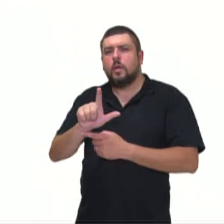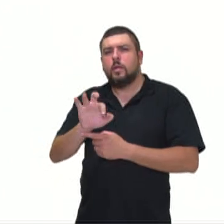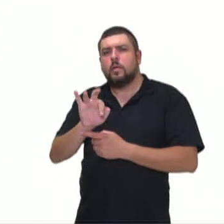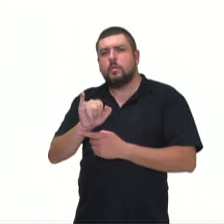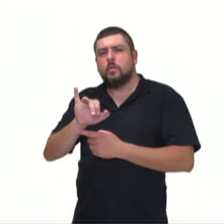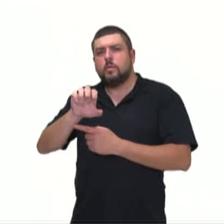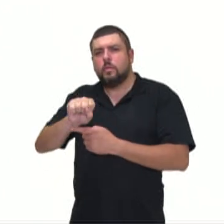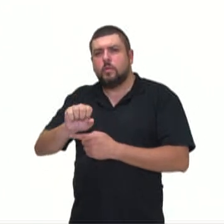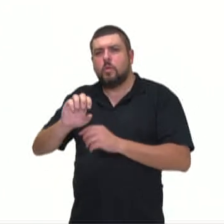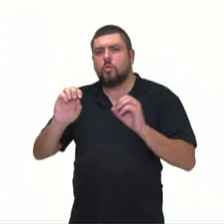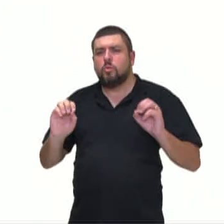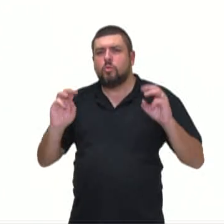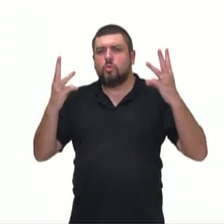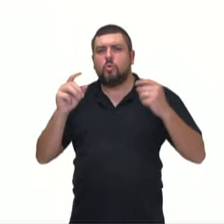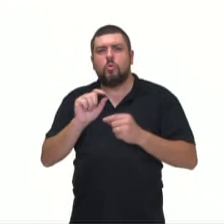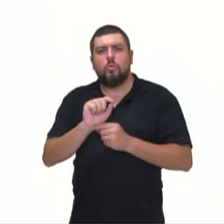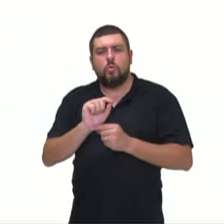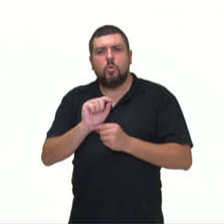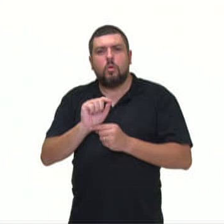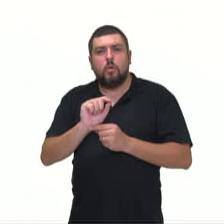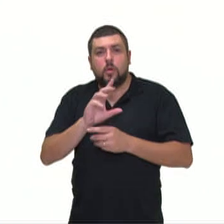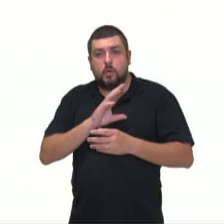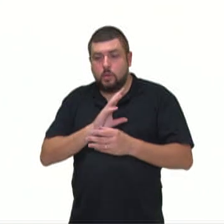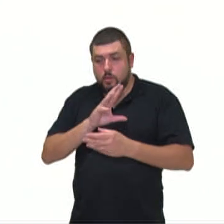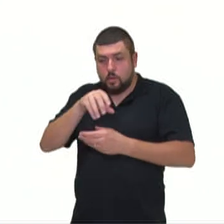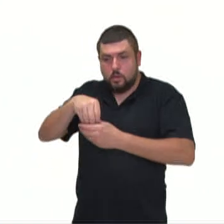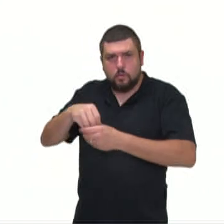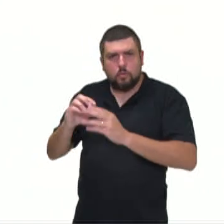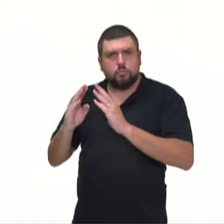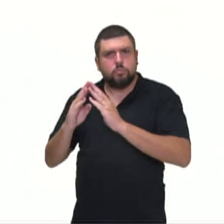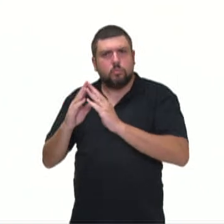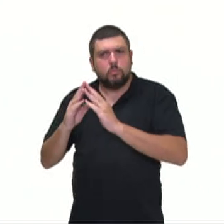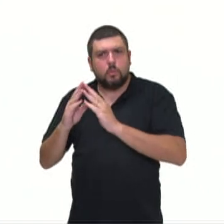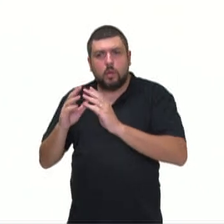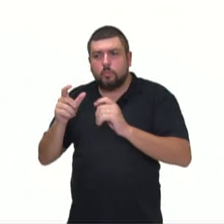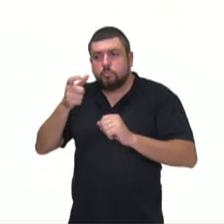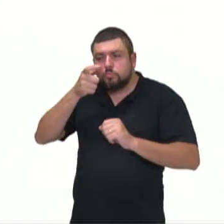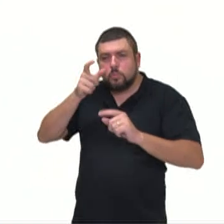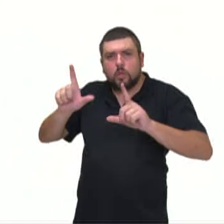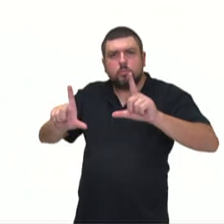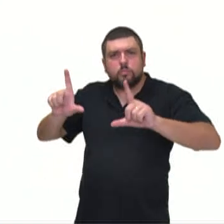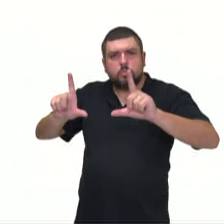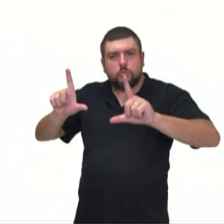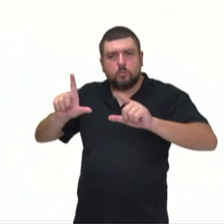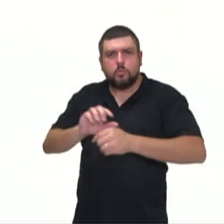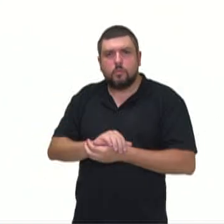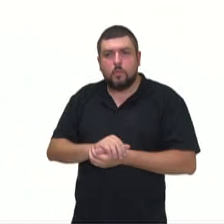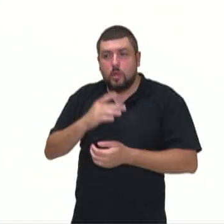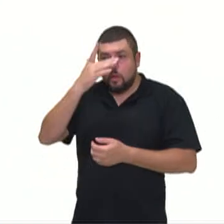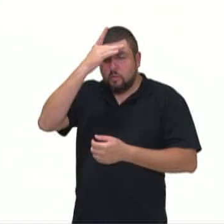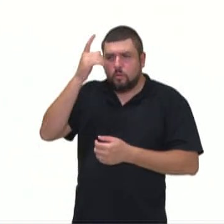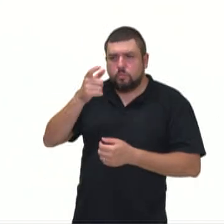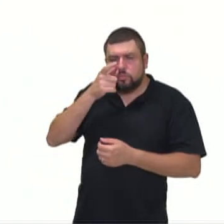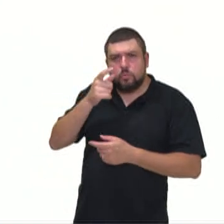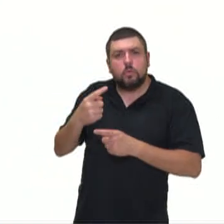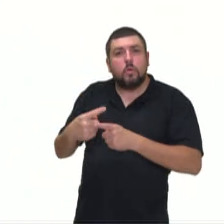competição ou não, situações e desafios do dia a dia. Esse tipo de programa chama a atenção da audiência por